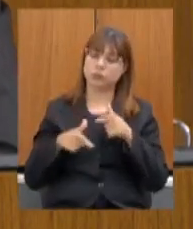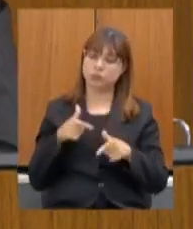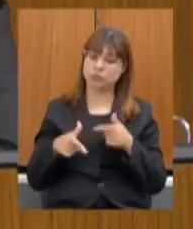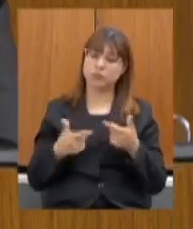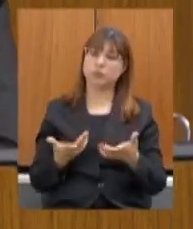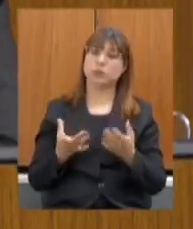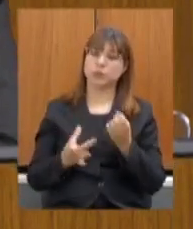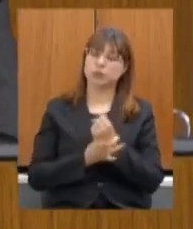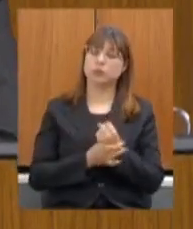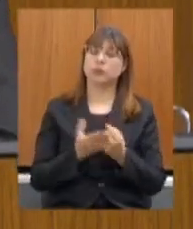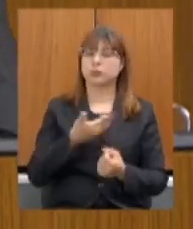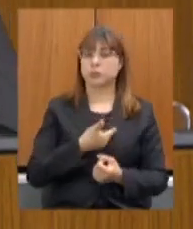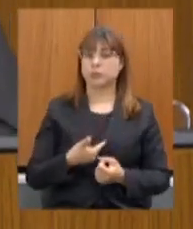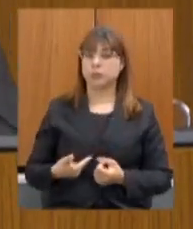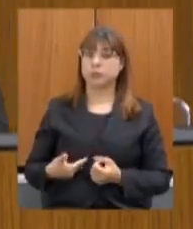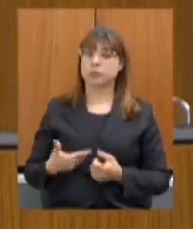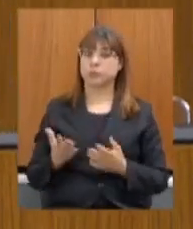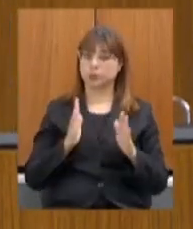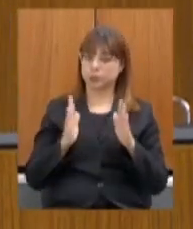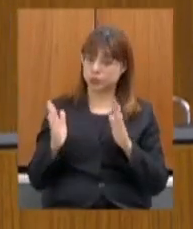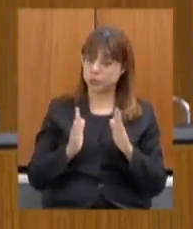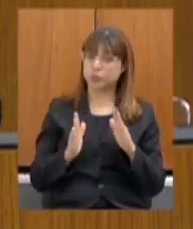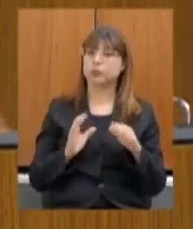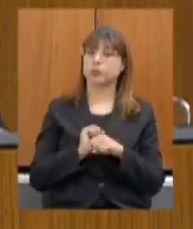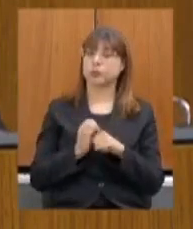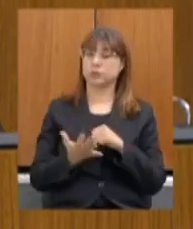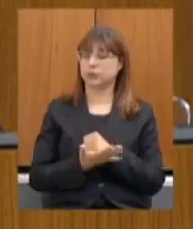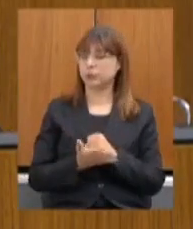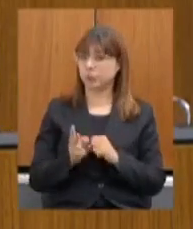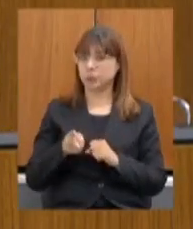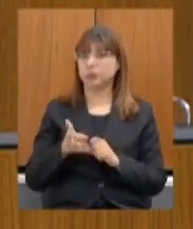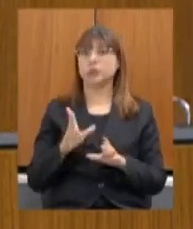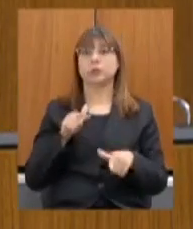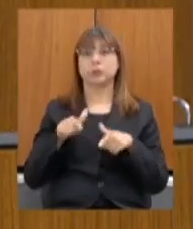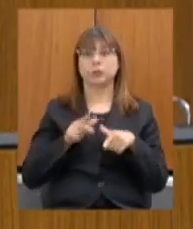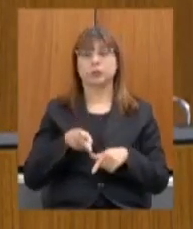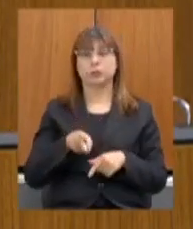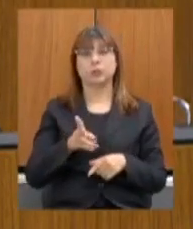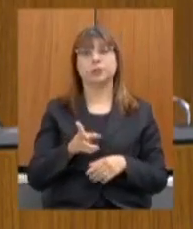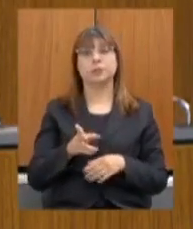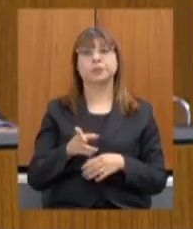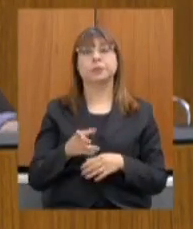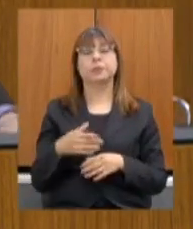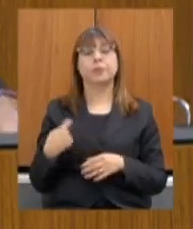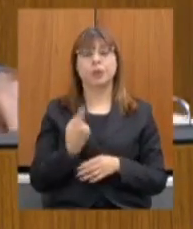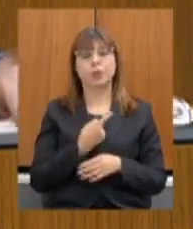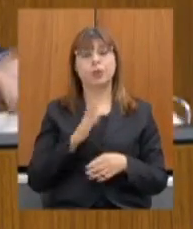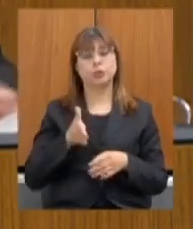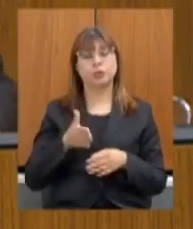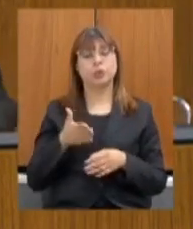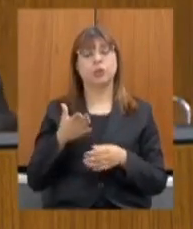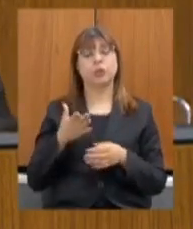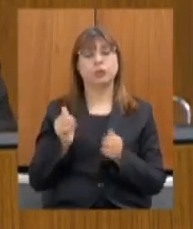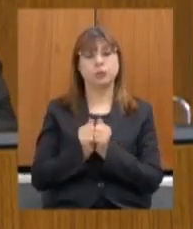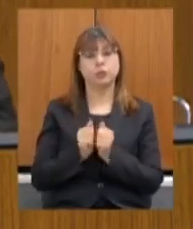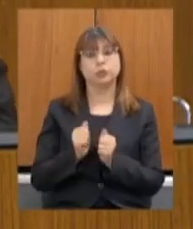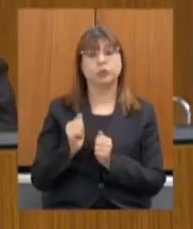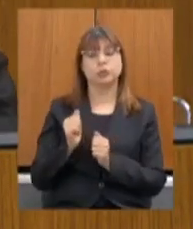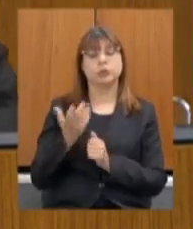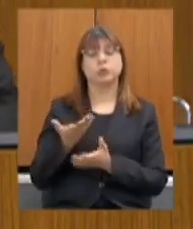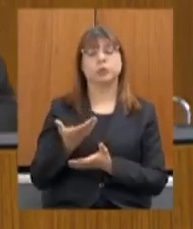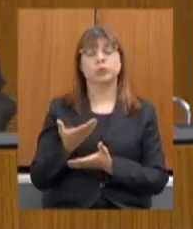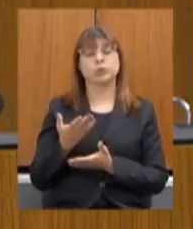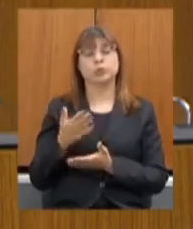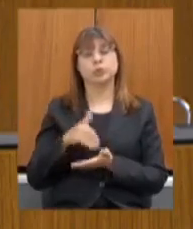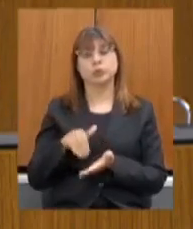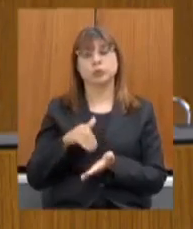mesmo no período de enfrentamento da Covid. Nós estivemos com o secretário Igor Eto, com o secretário Matheus Simões, a Comissão de Segurança